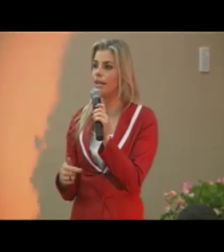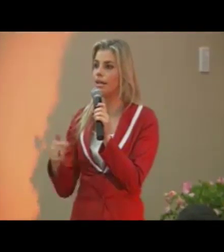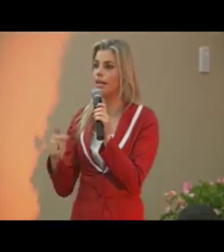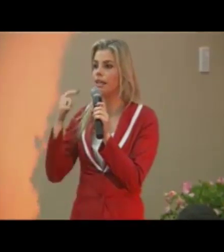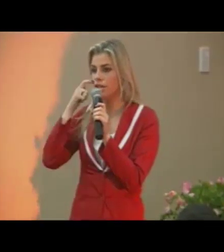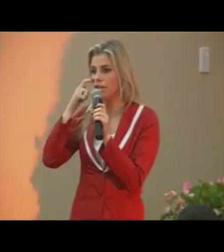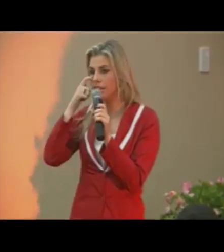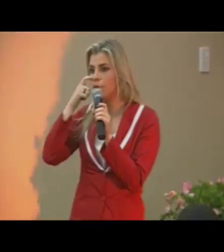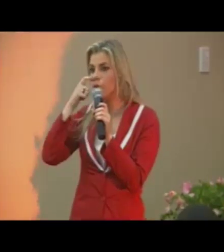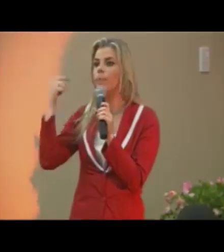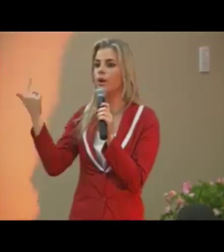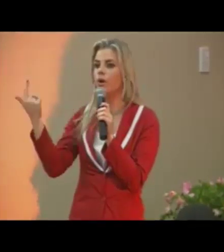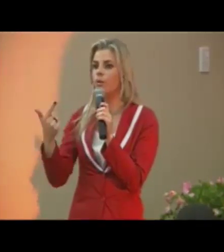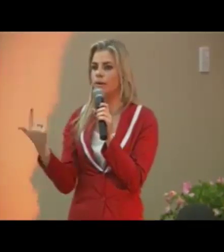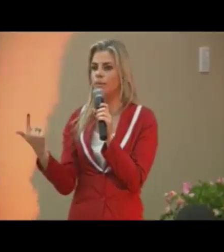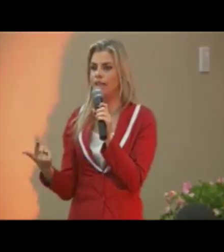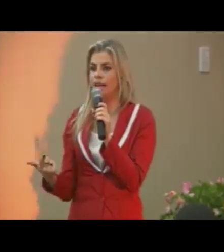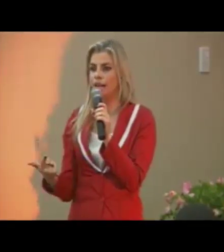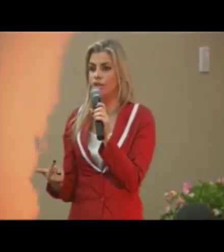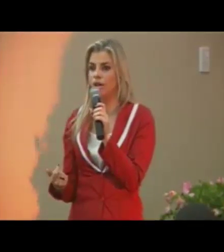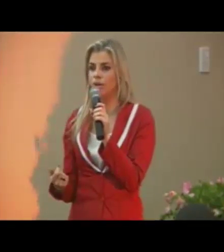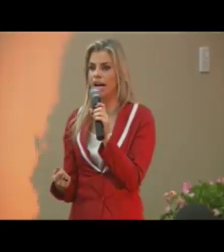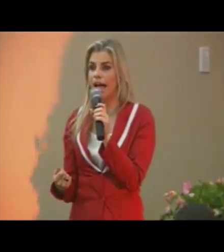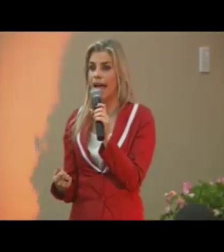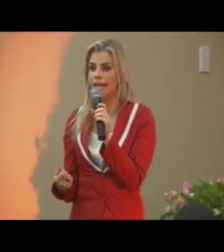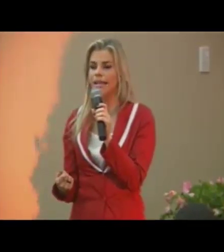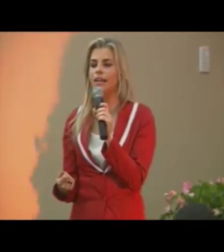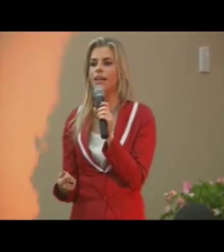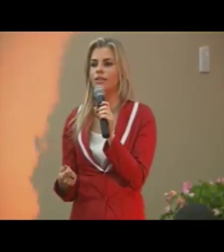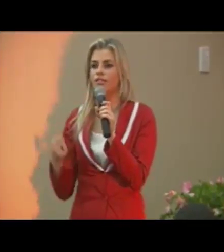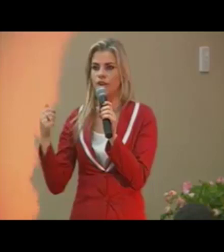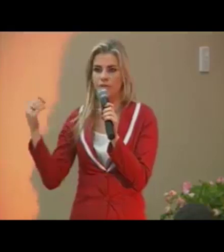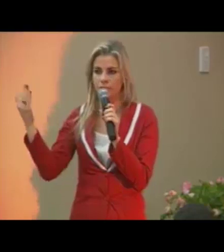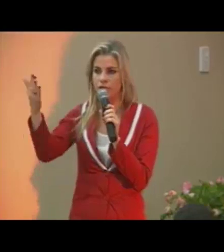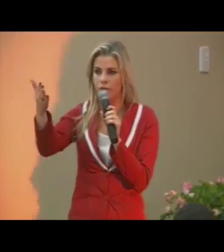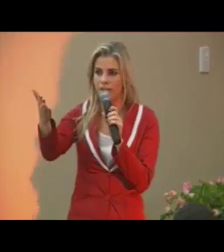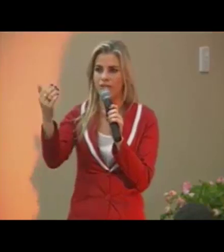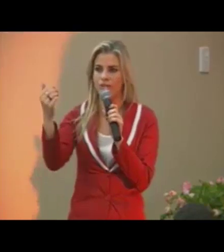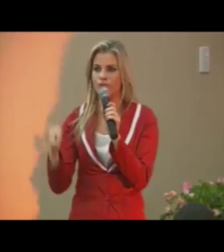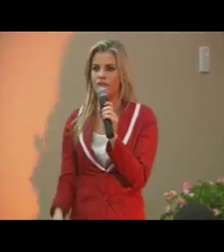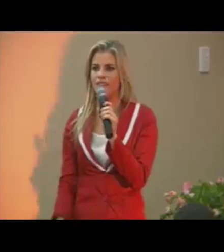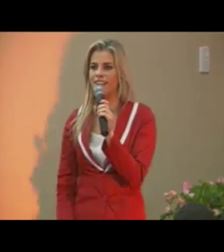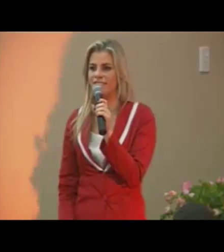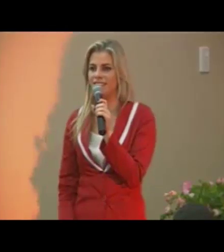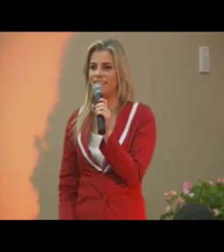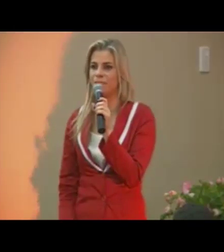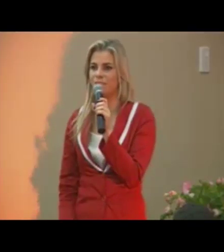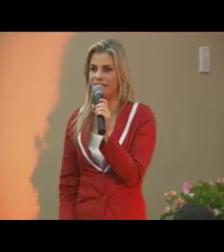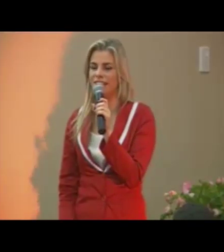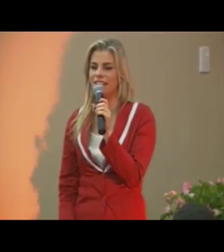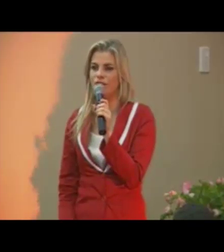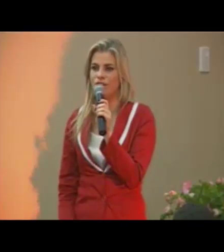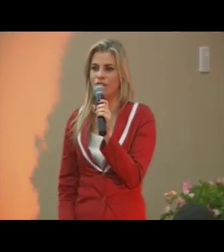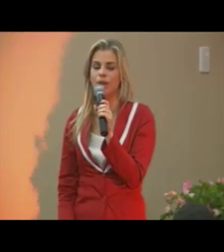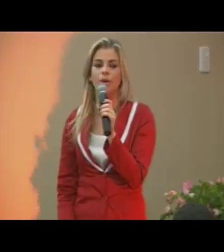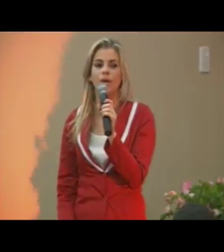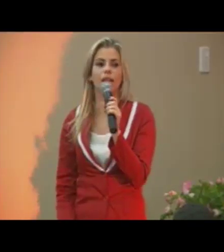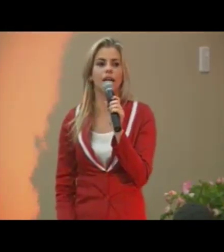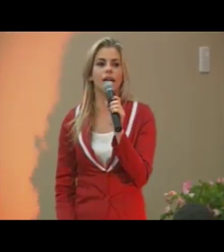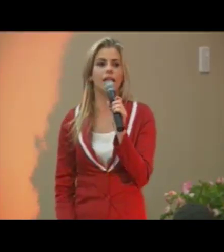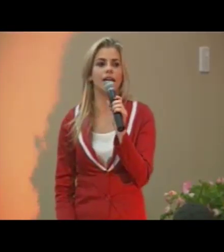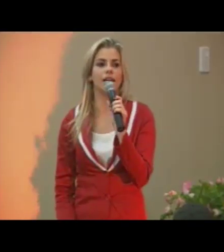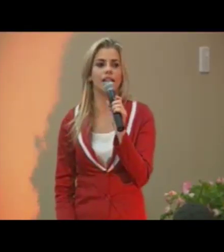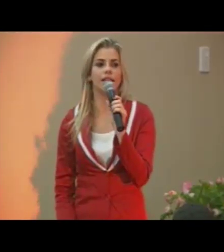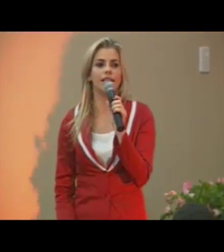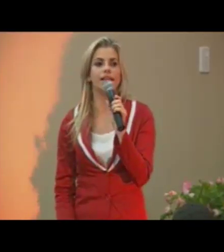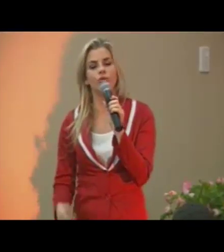para os funcionários da Câmara de Criciúma, bem como também da região, da ANREC. Nós já fizemos contato com os presidentes das câmaras aqui